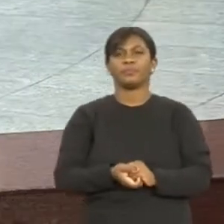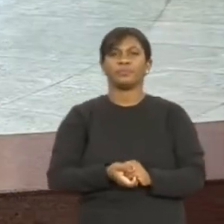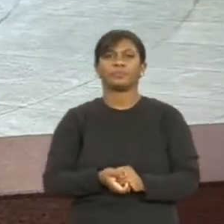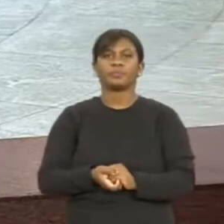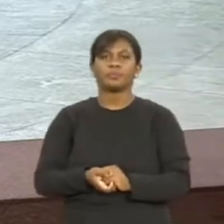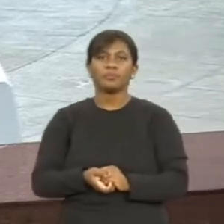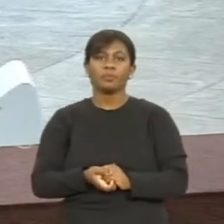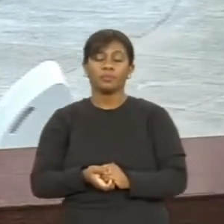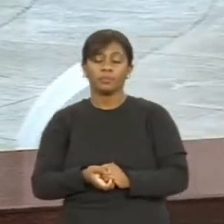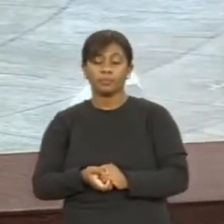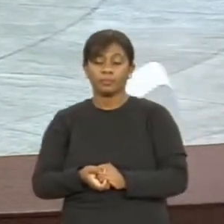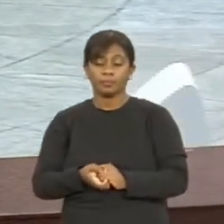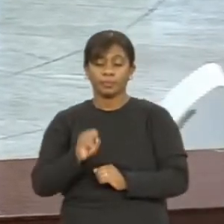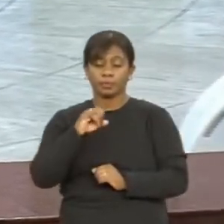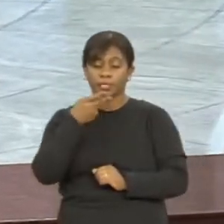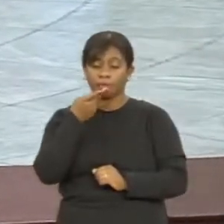Se você diz, bispo,